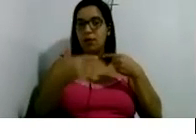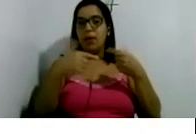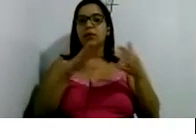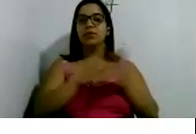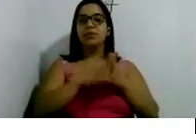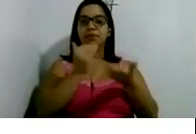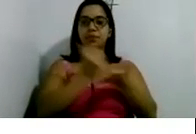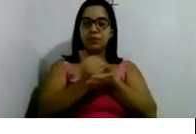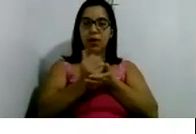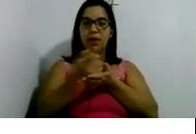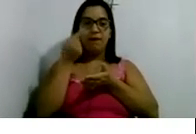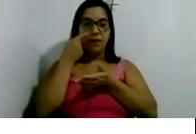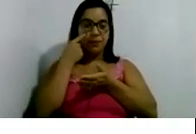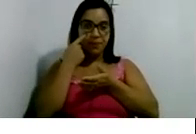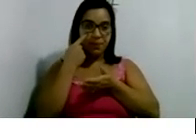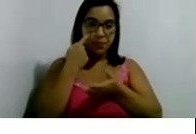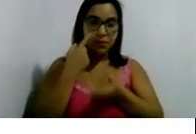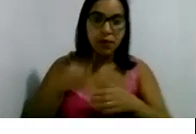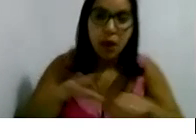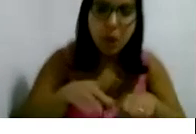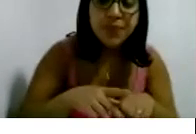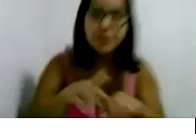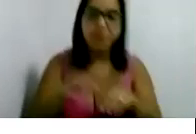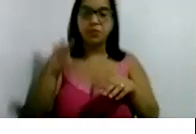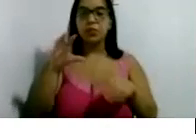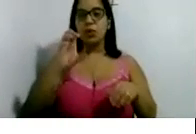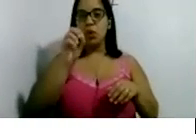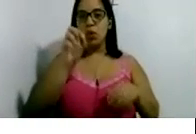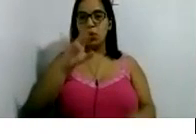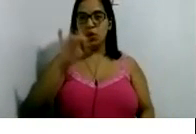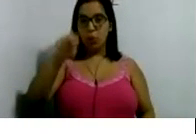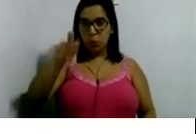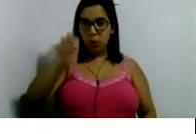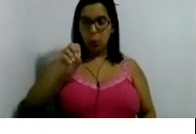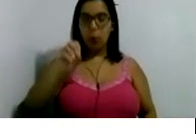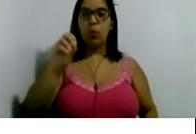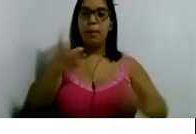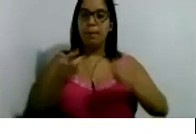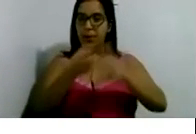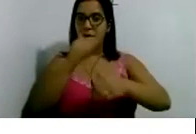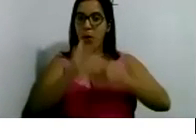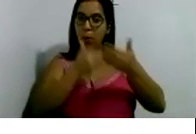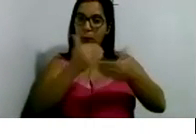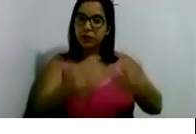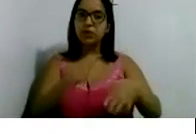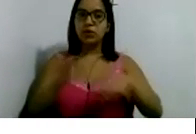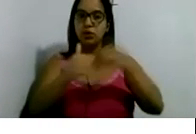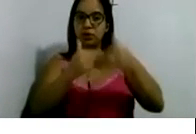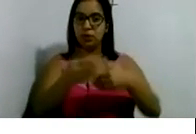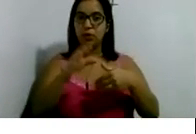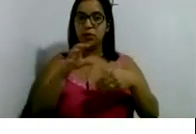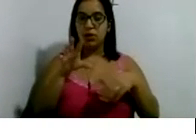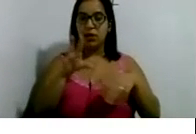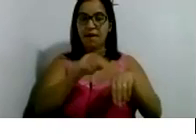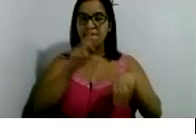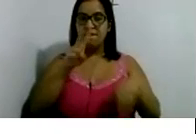a notar aparecimento das vilosidades coriônicas primárias, que é a primeira etapa do desenvolvimento das